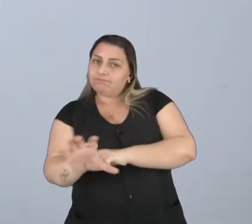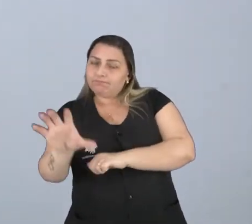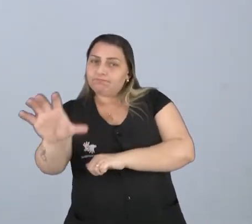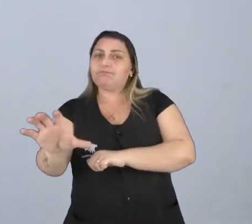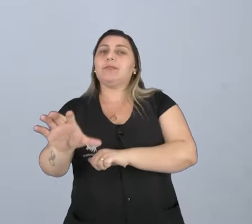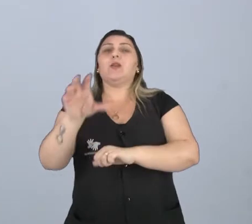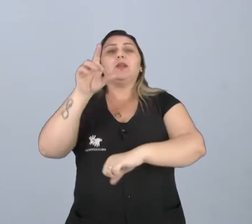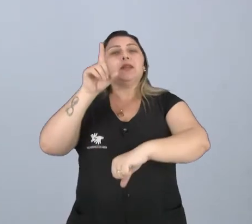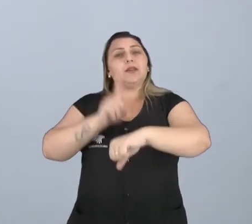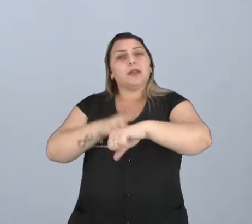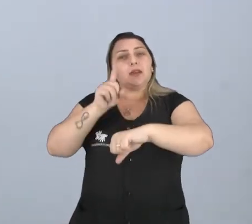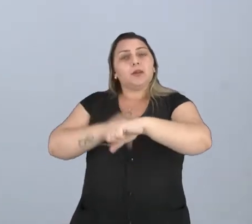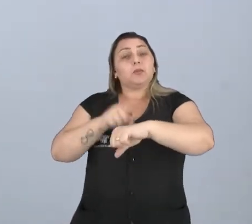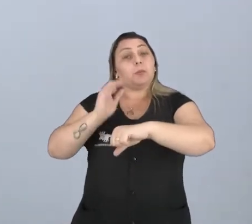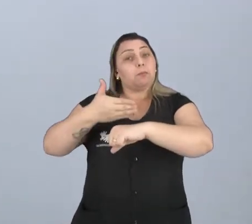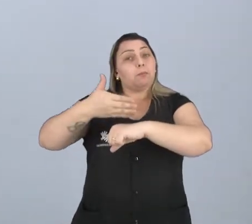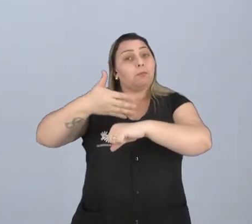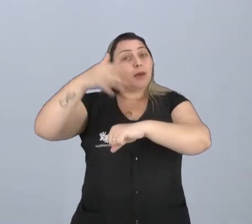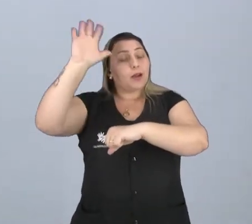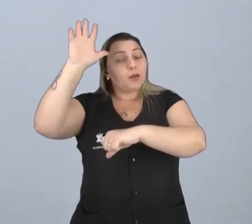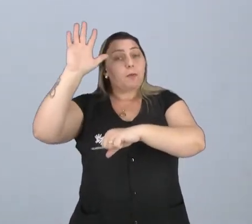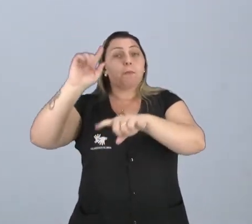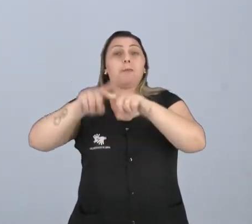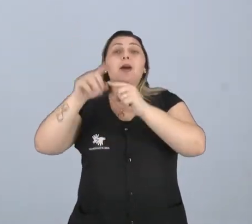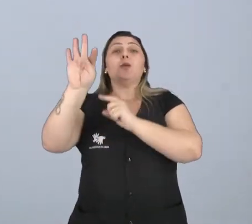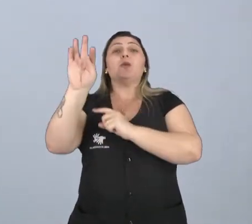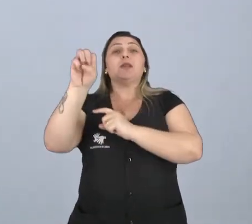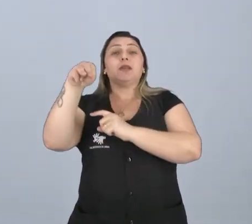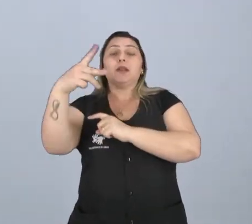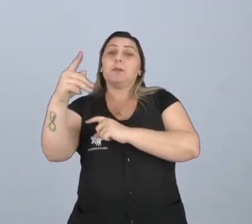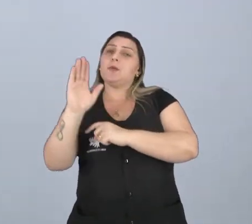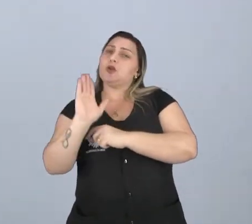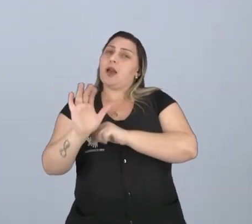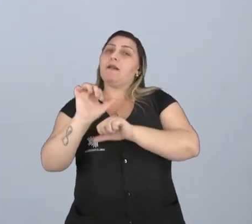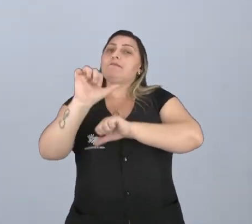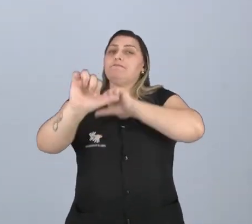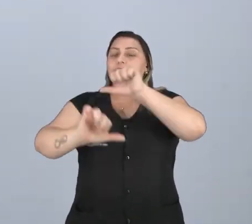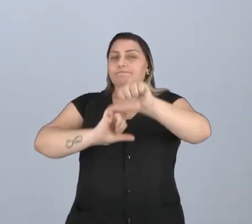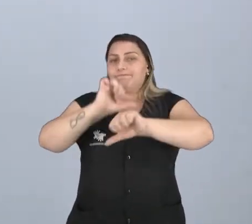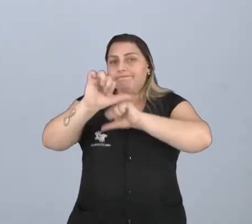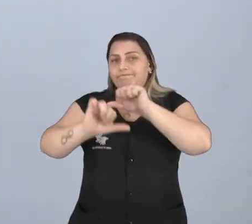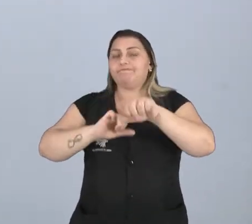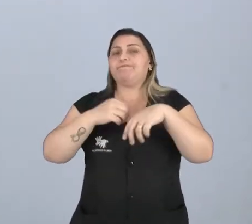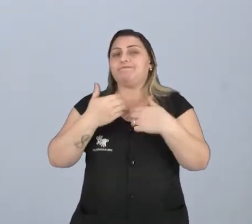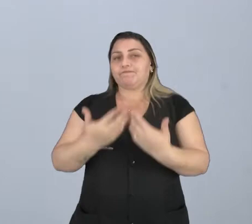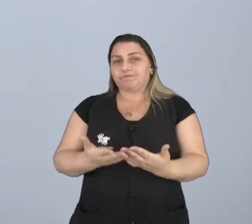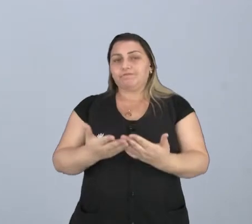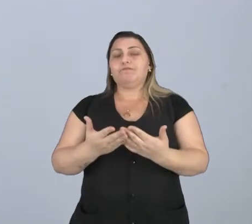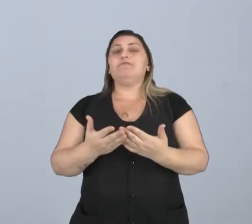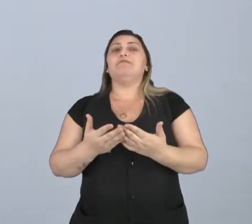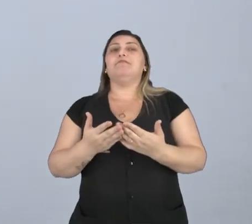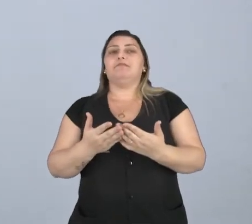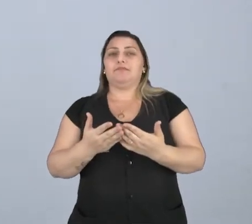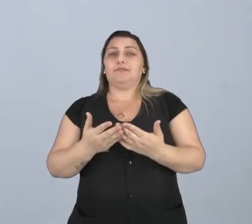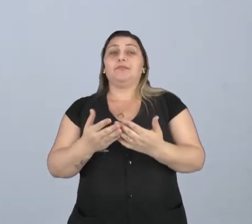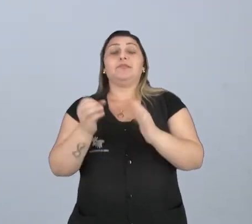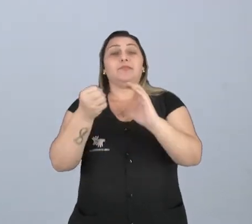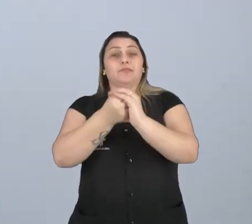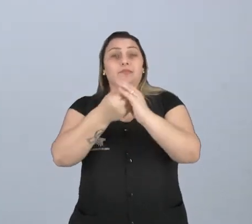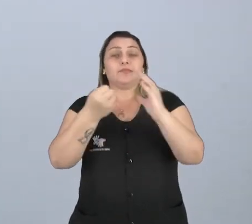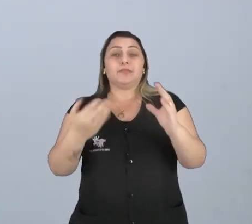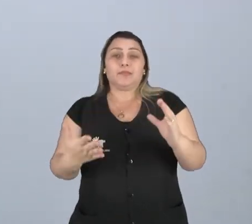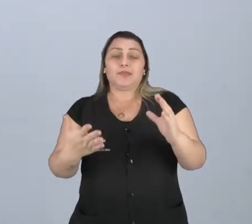espectro de tempo maior, tá? Agora o tempo já é algo variável, o tempo é aquilo que muda. O tempo é aquela